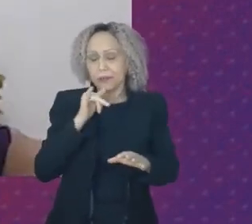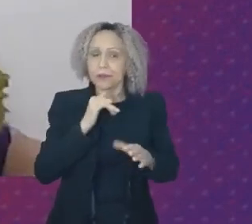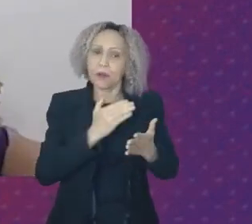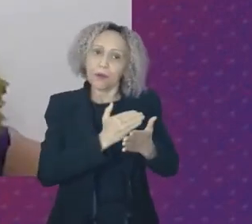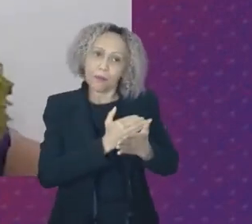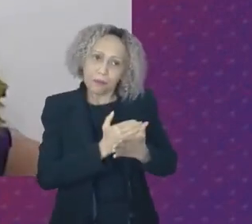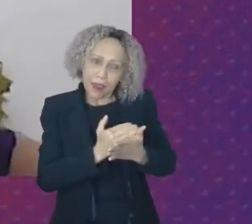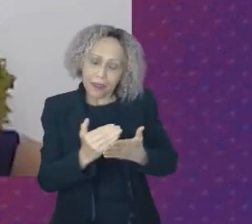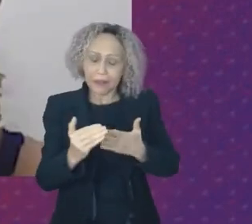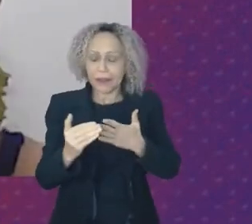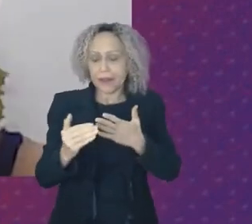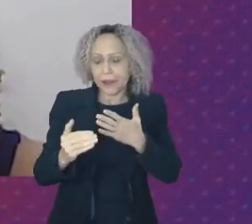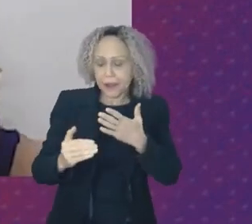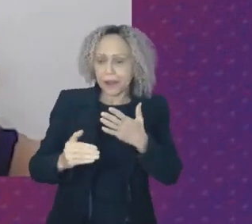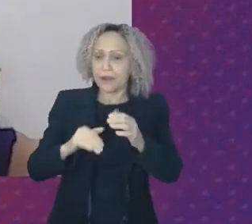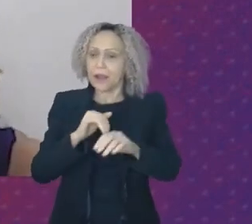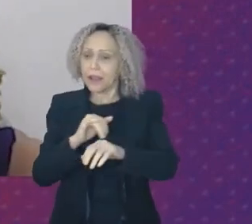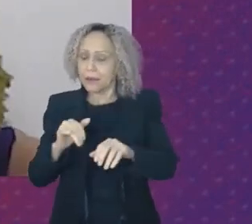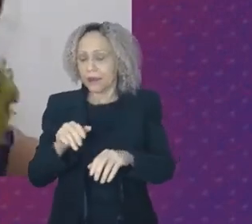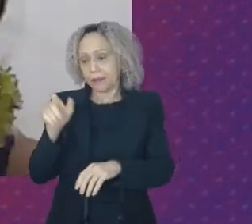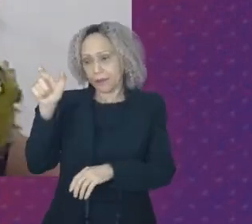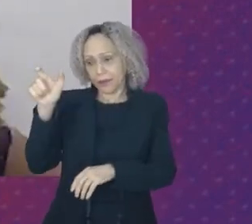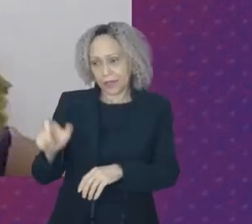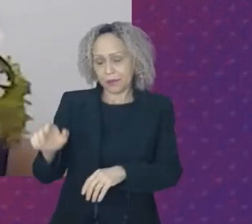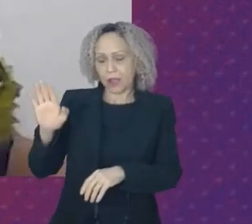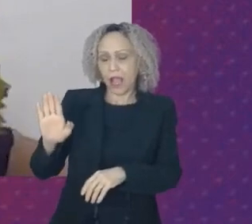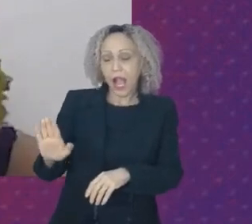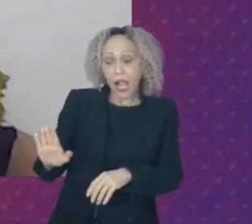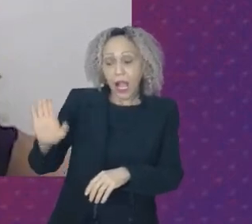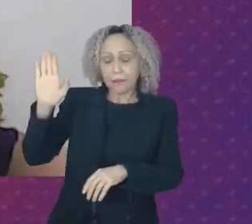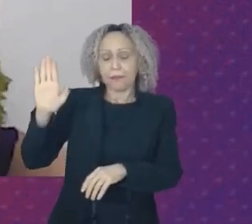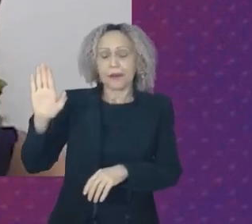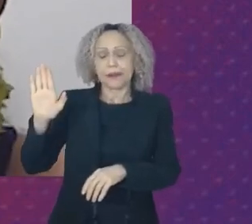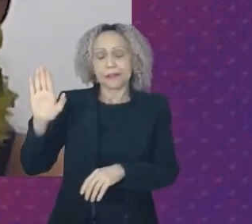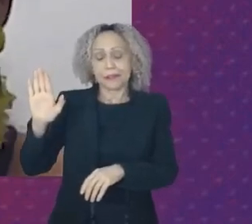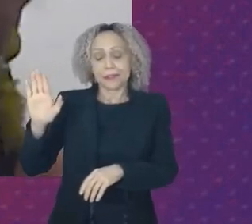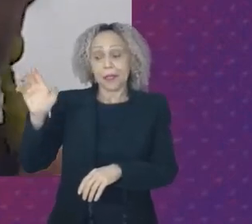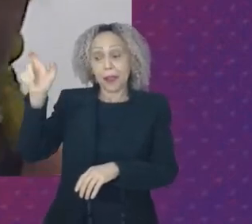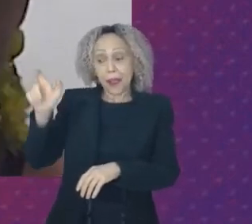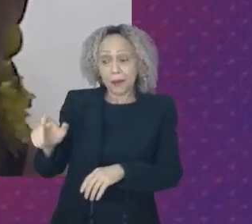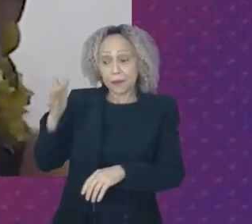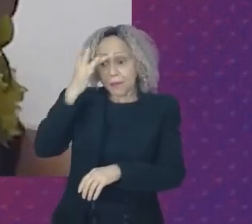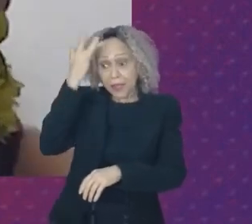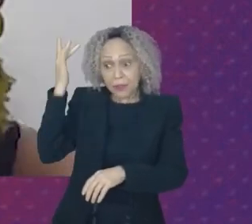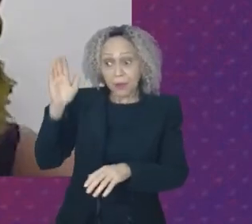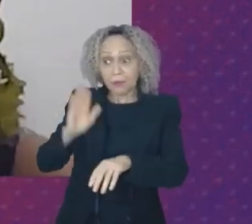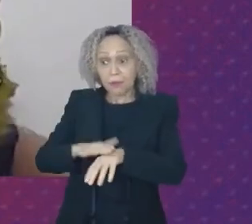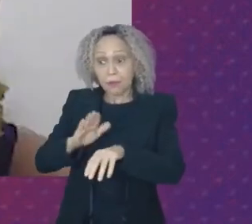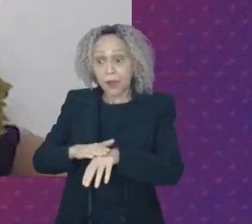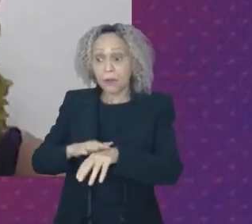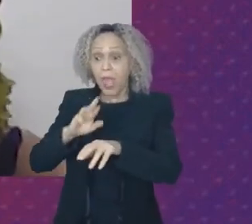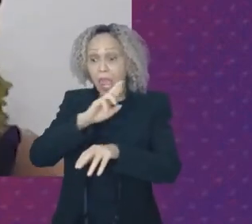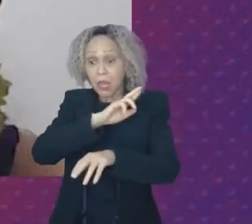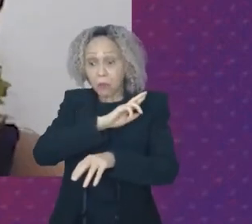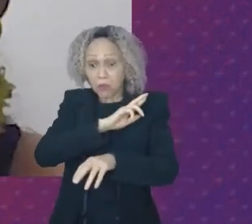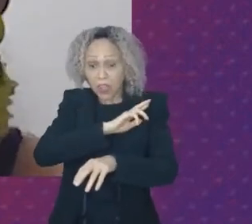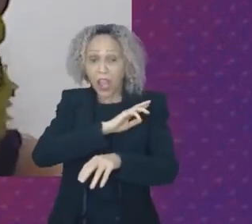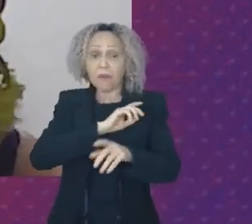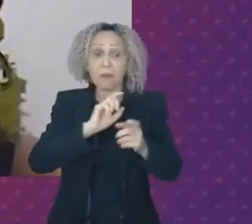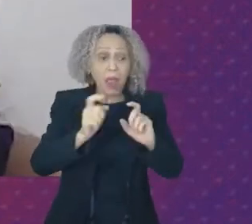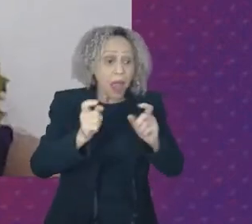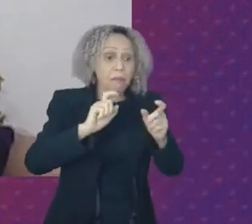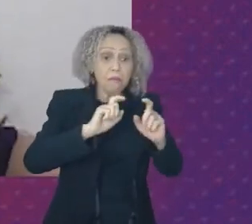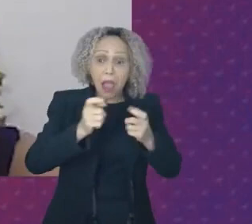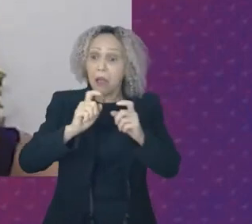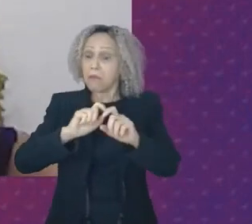uma sobrecarga, chegar na campanha esgotada, e isso não é bom para ninguém, porque também se reflete